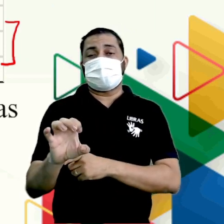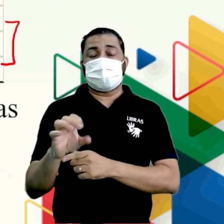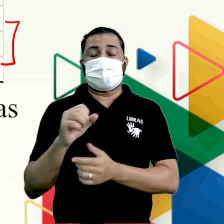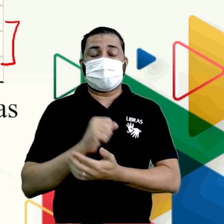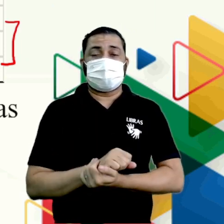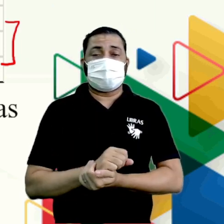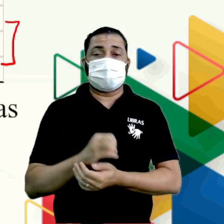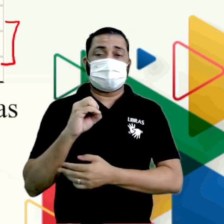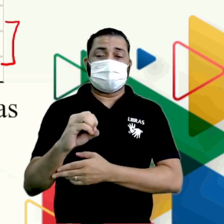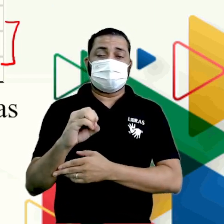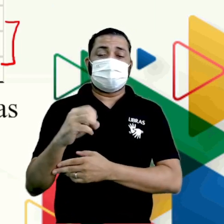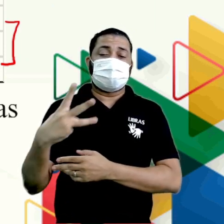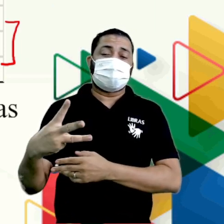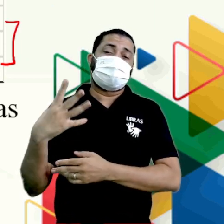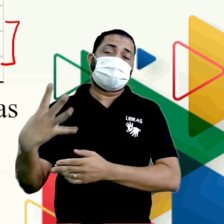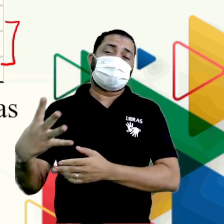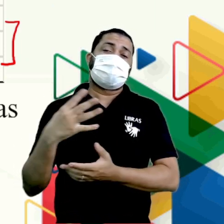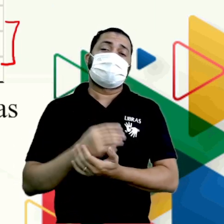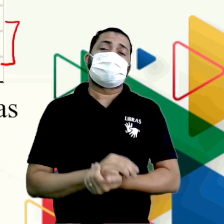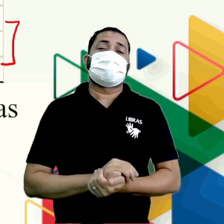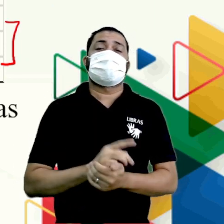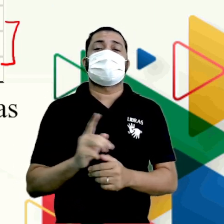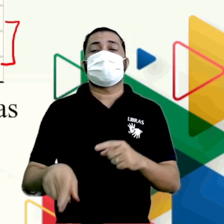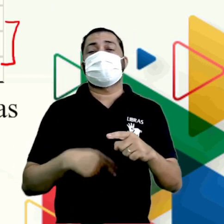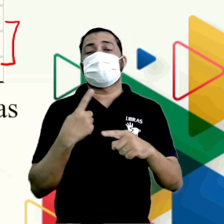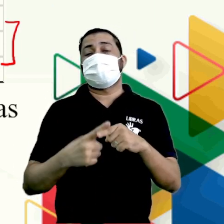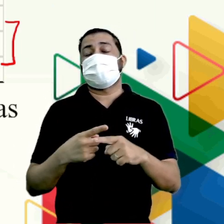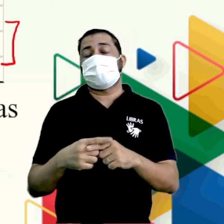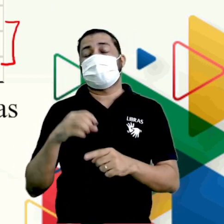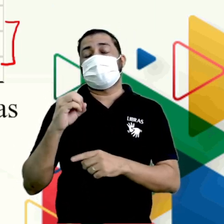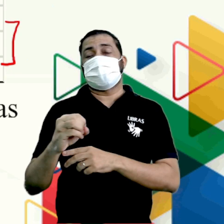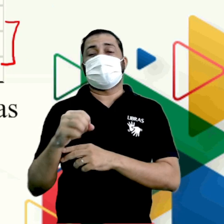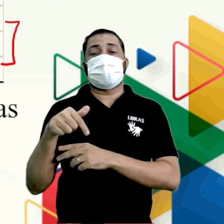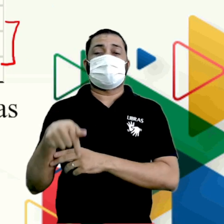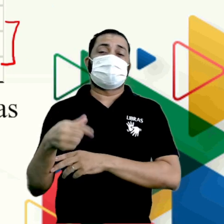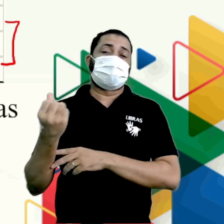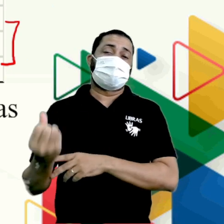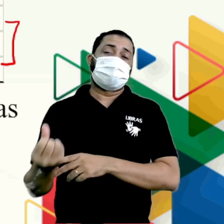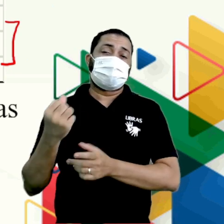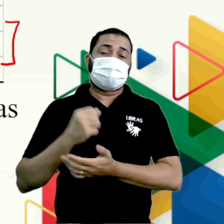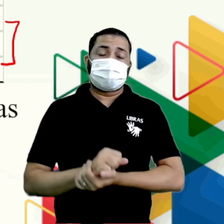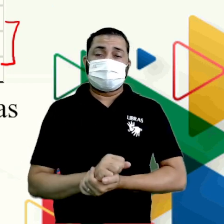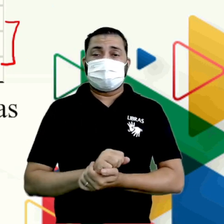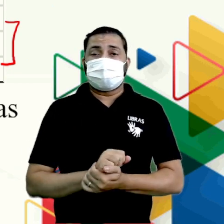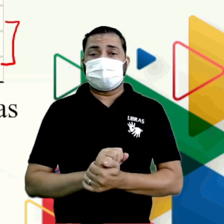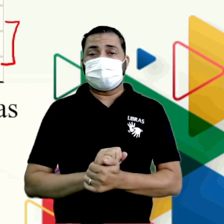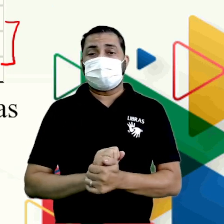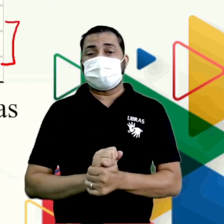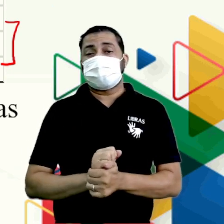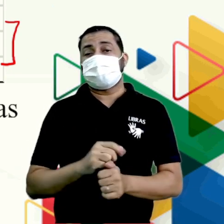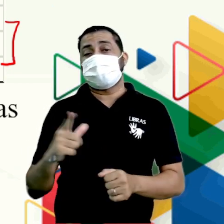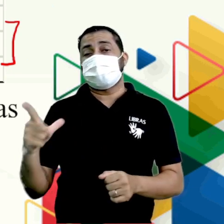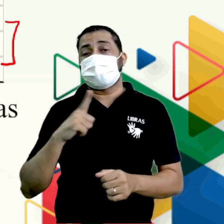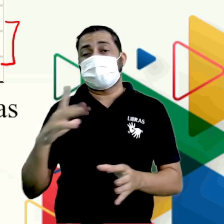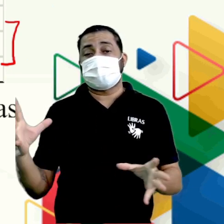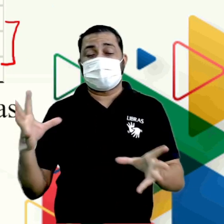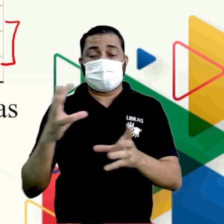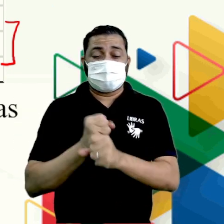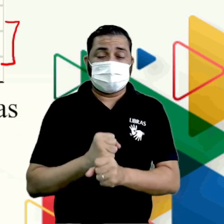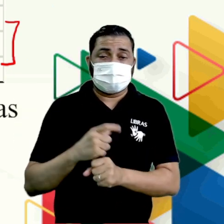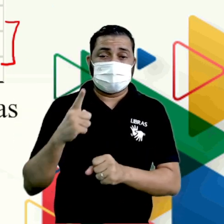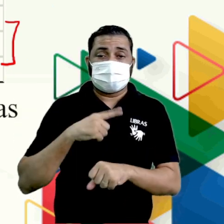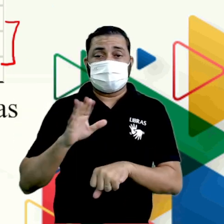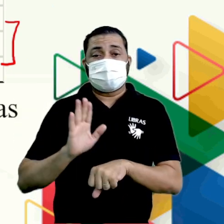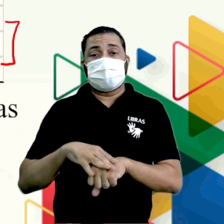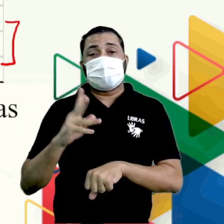ser 0,34 mais 0,76. Ao proceder aí essa soma, a gente vai ter